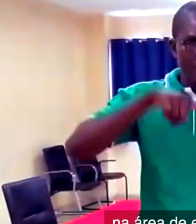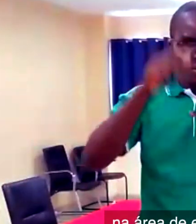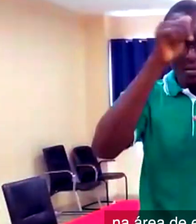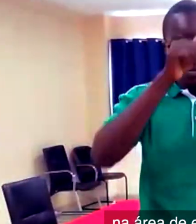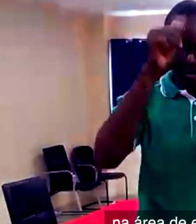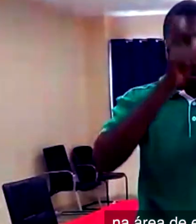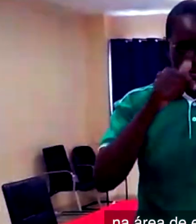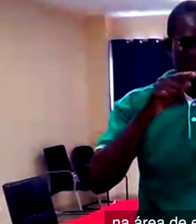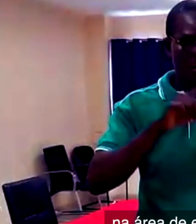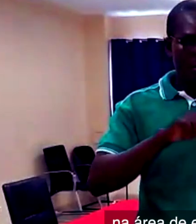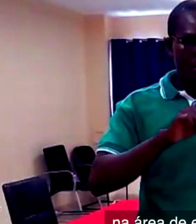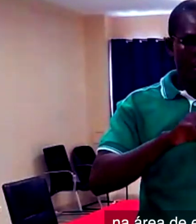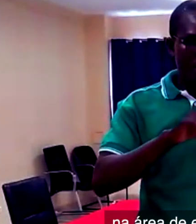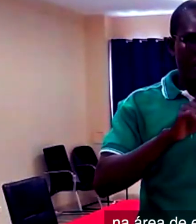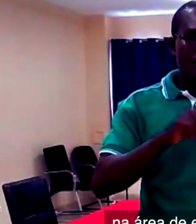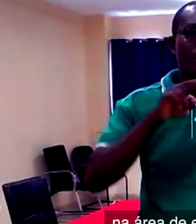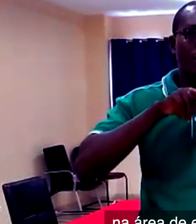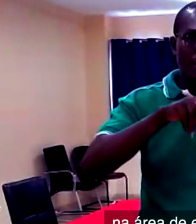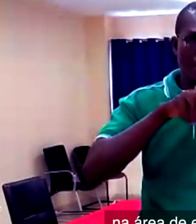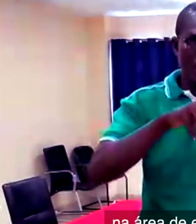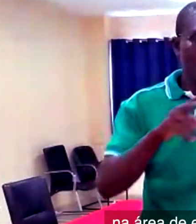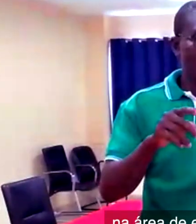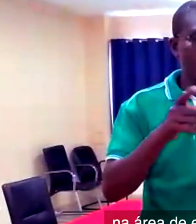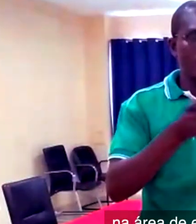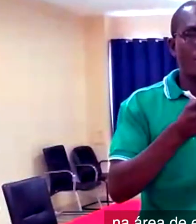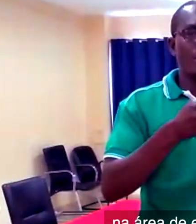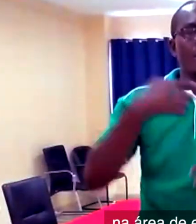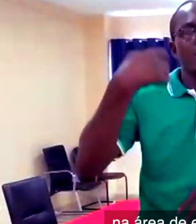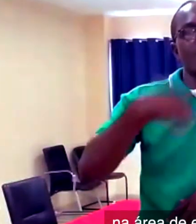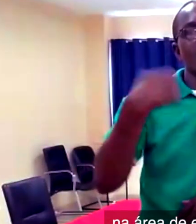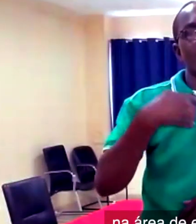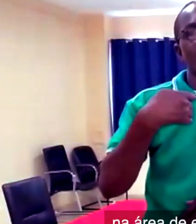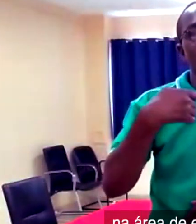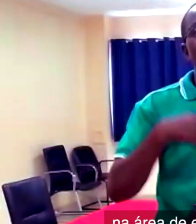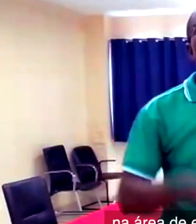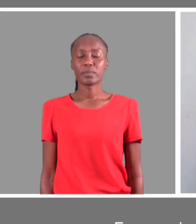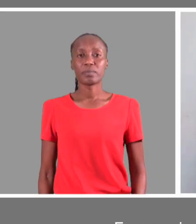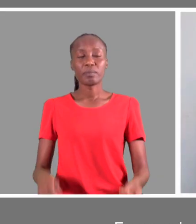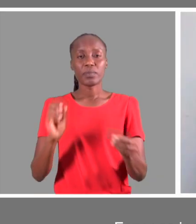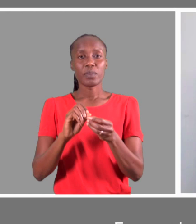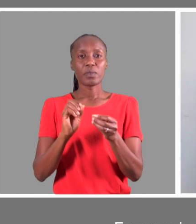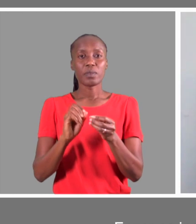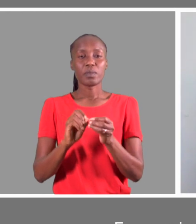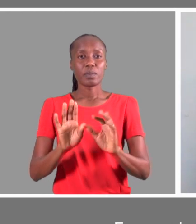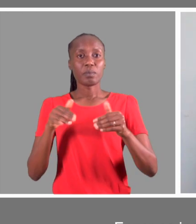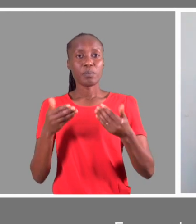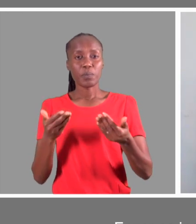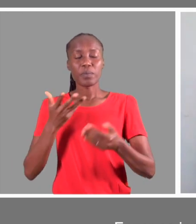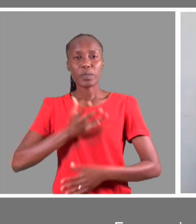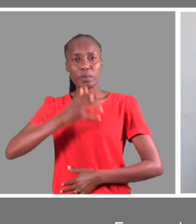profissional, acesso às universidades, transporte e justiça. Fazer,